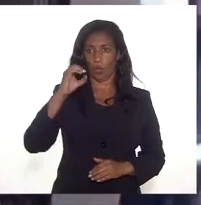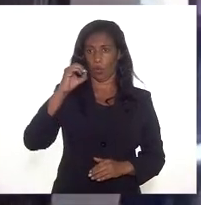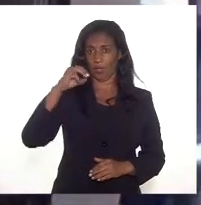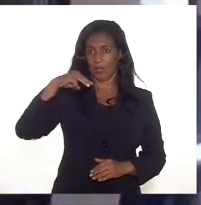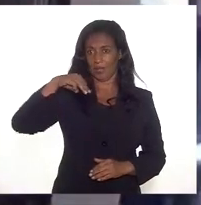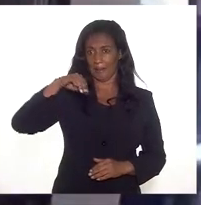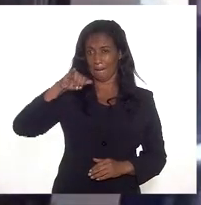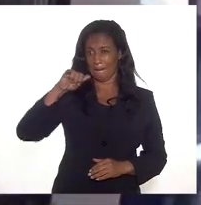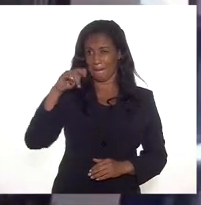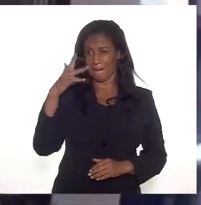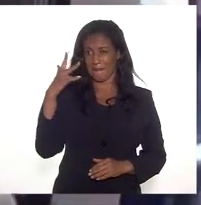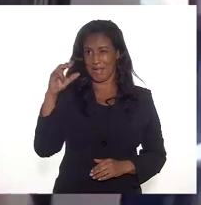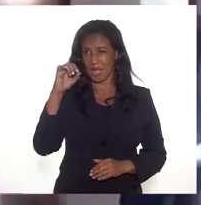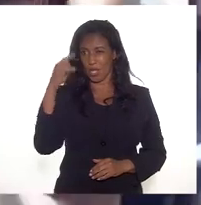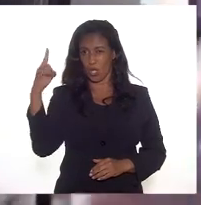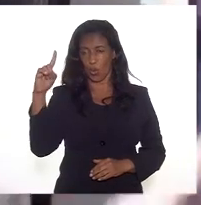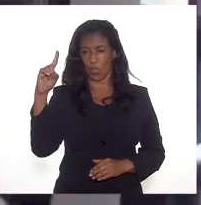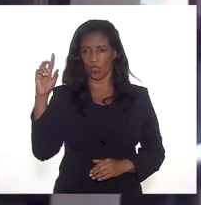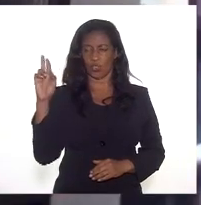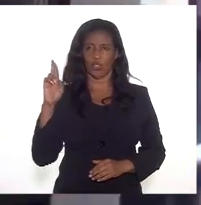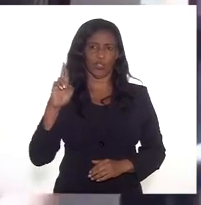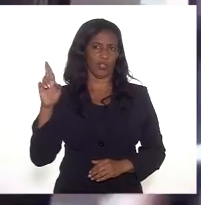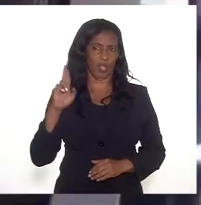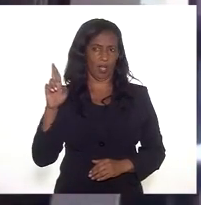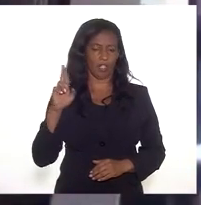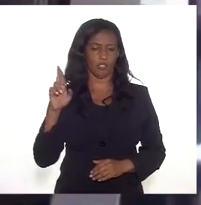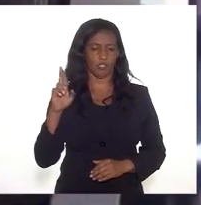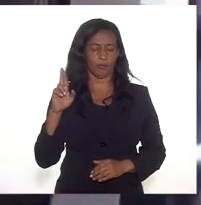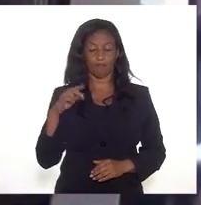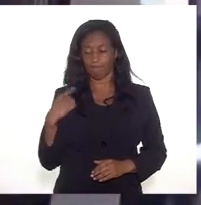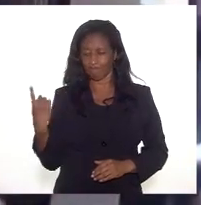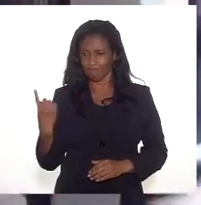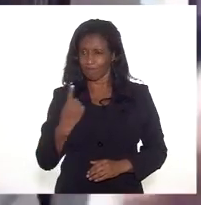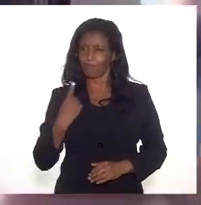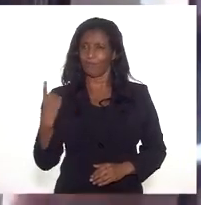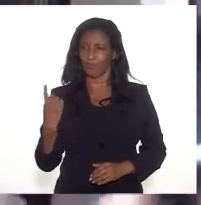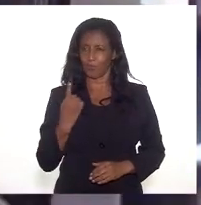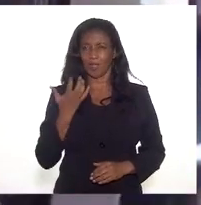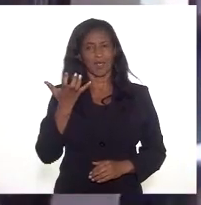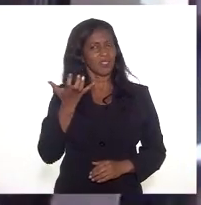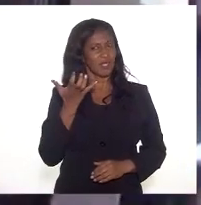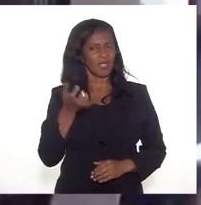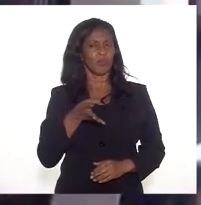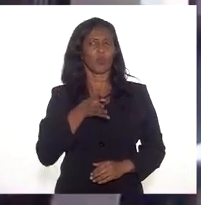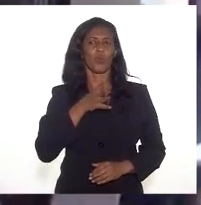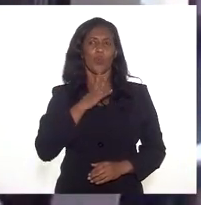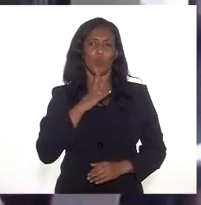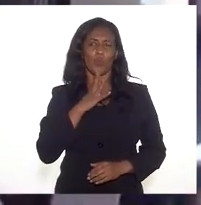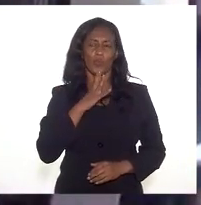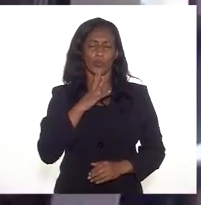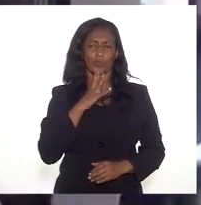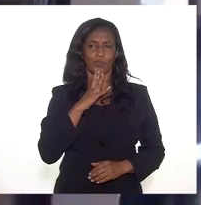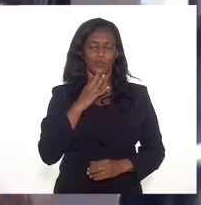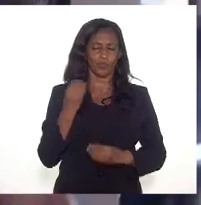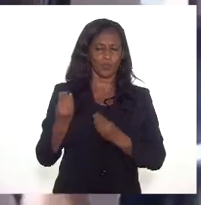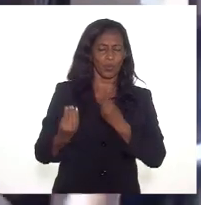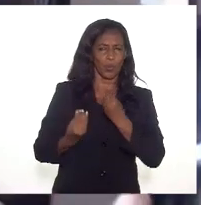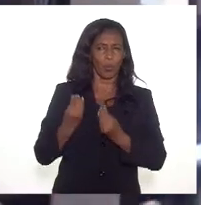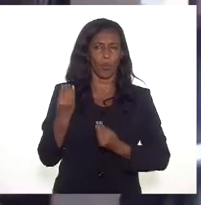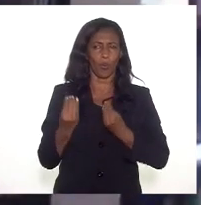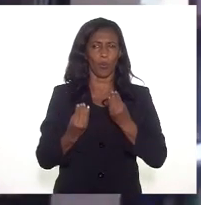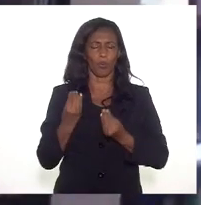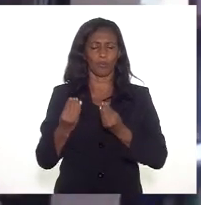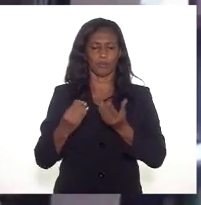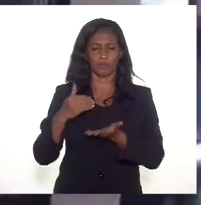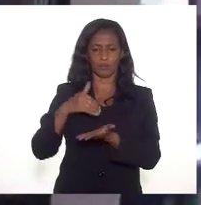R$80 milhões. Quer dizer, queríamos nós o conhecimento de como a